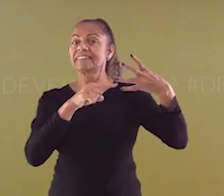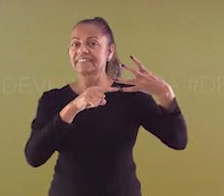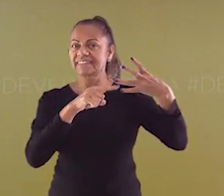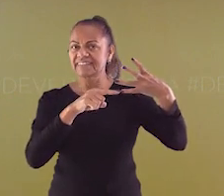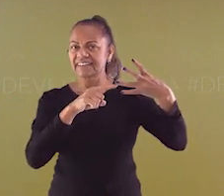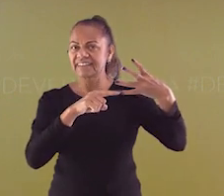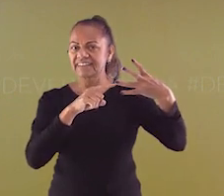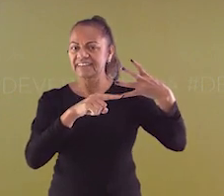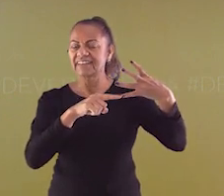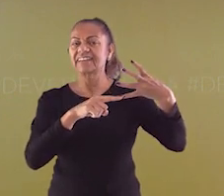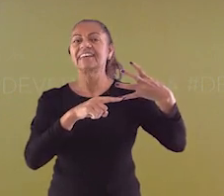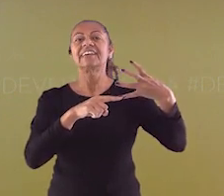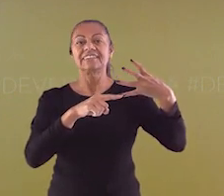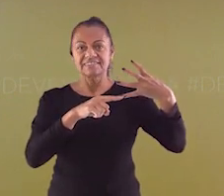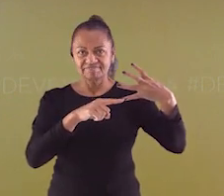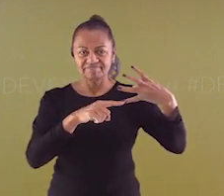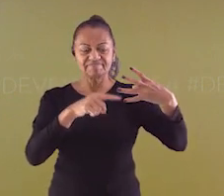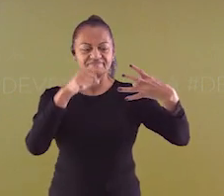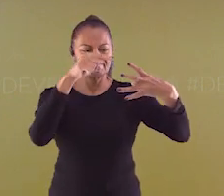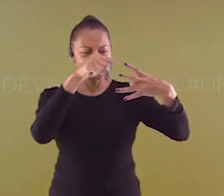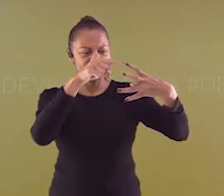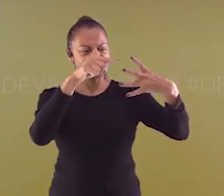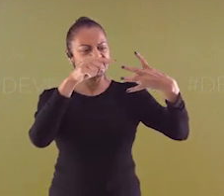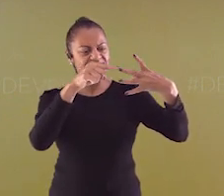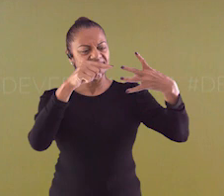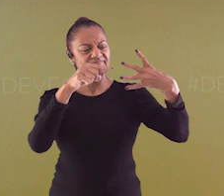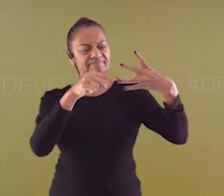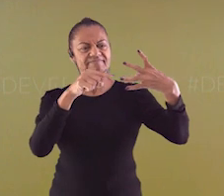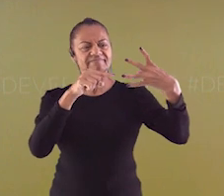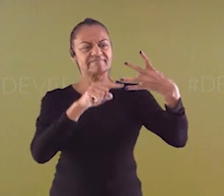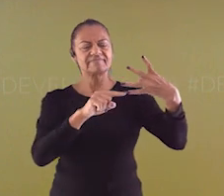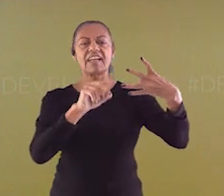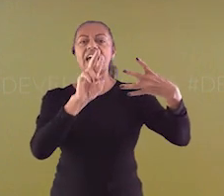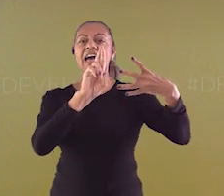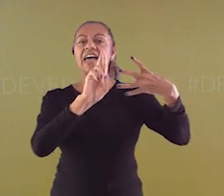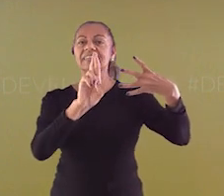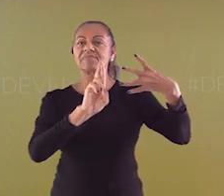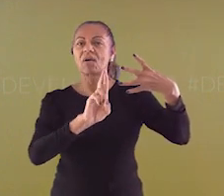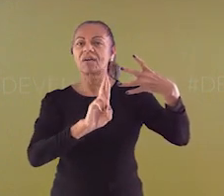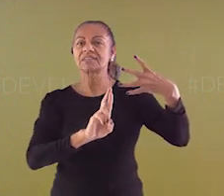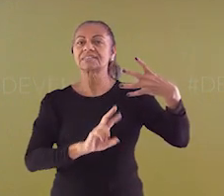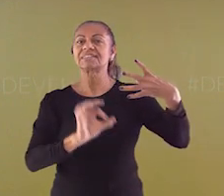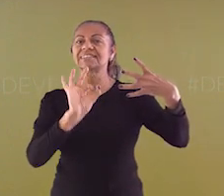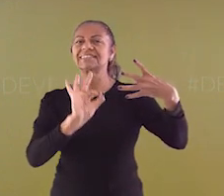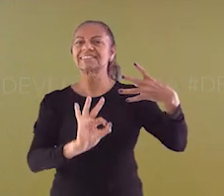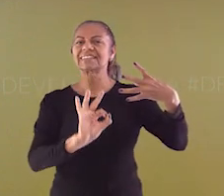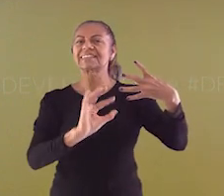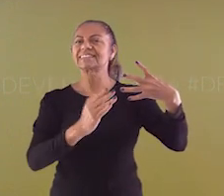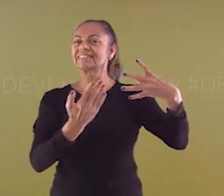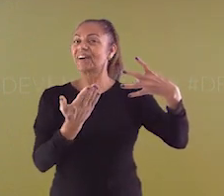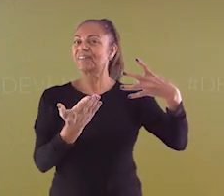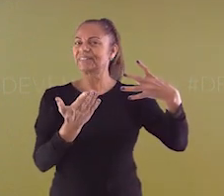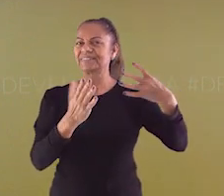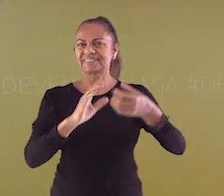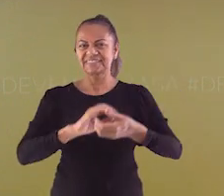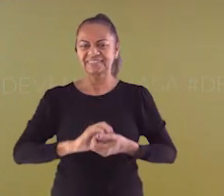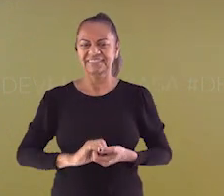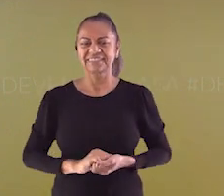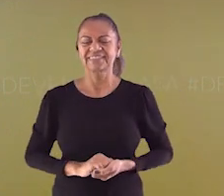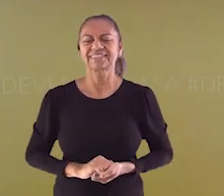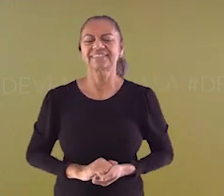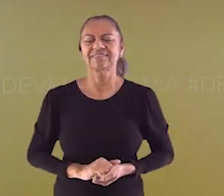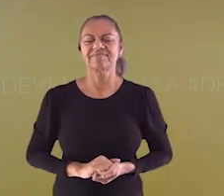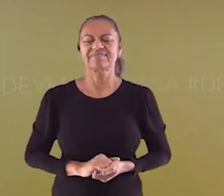E letra D, colesterol baixo, pressão baixa, diabetes e obesidade. Qual dessas